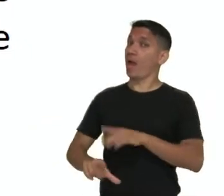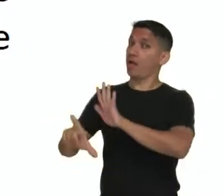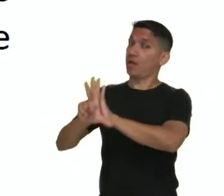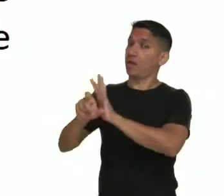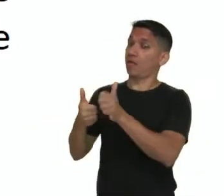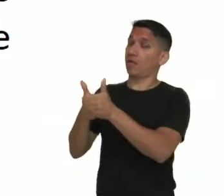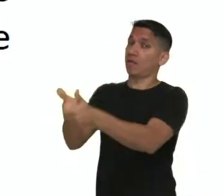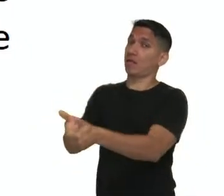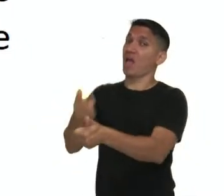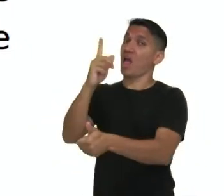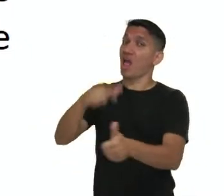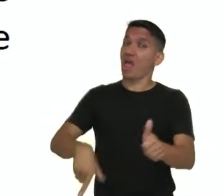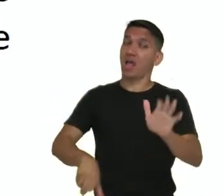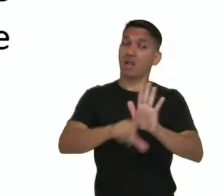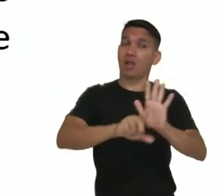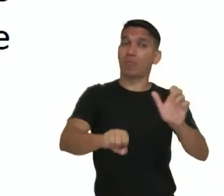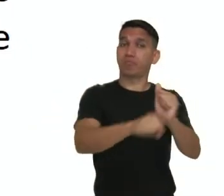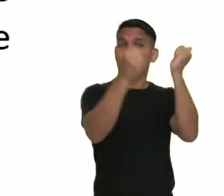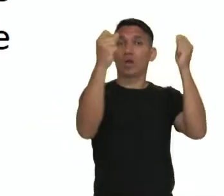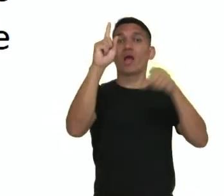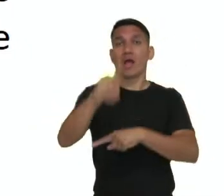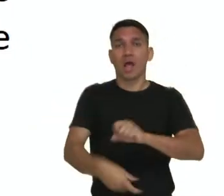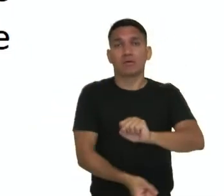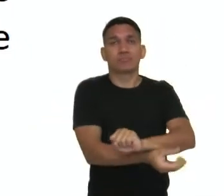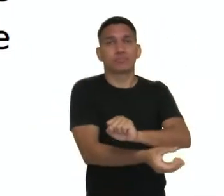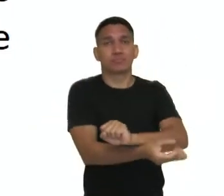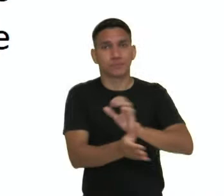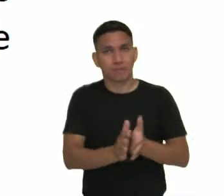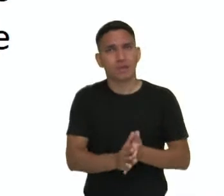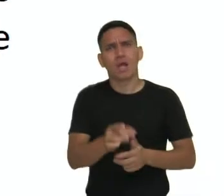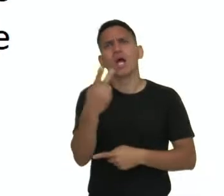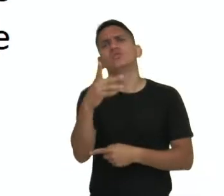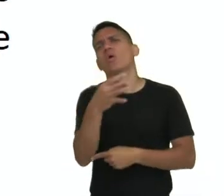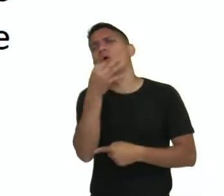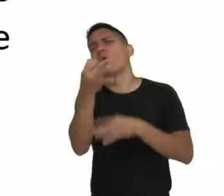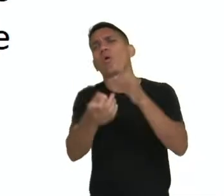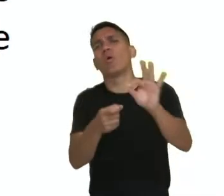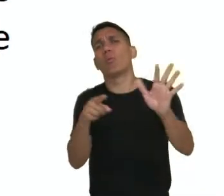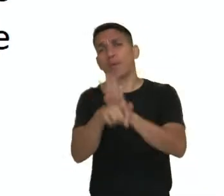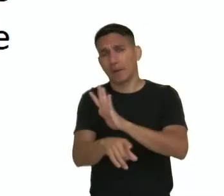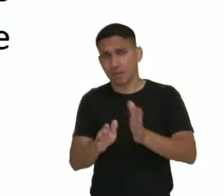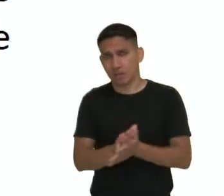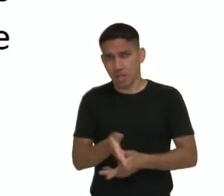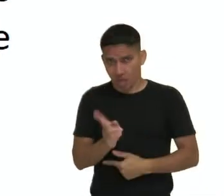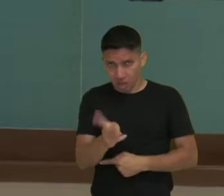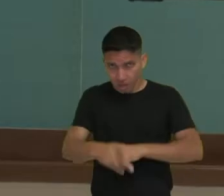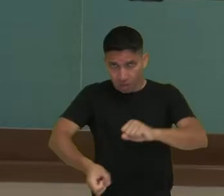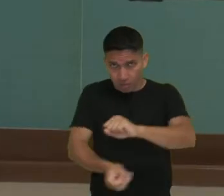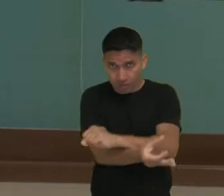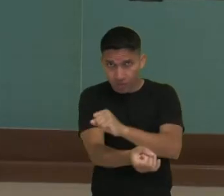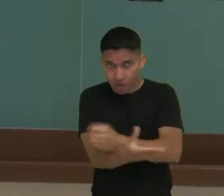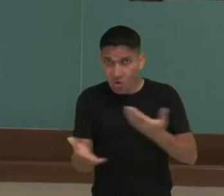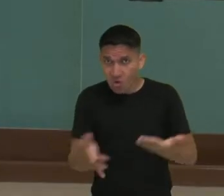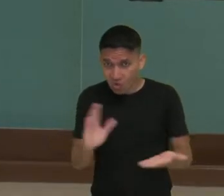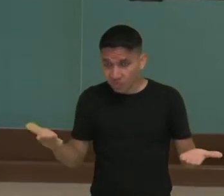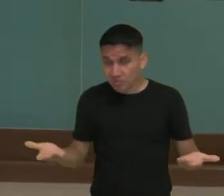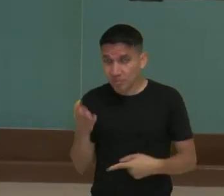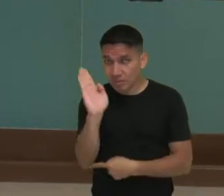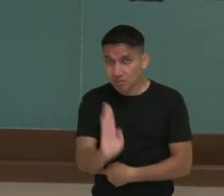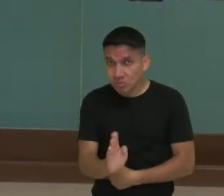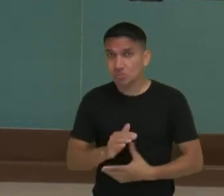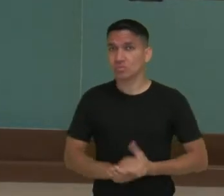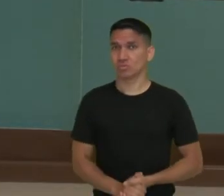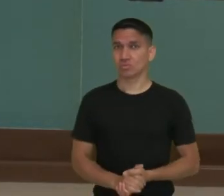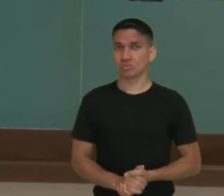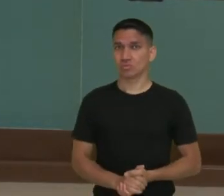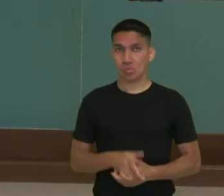legais, eles podem ser considerados uma fraude. E na sua opinião, a fraude ainda ocorre nos nossos dias atuais? Será